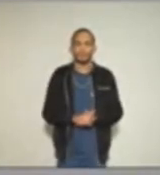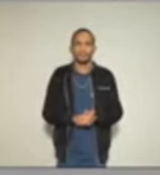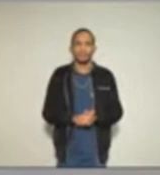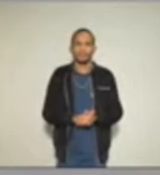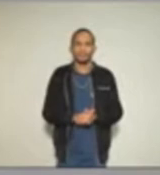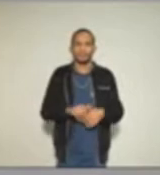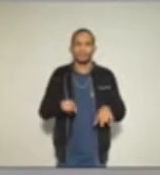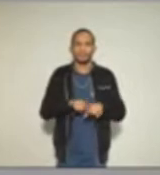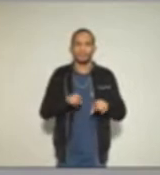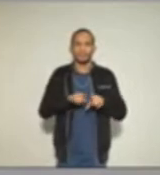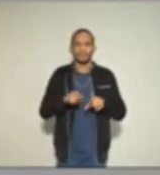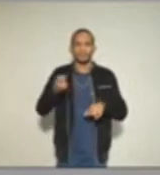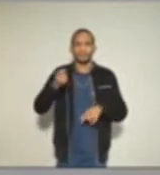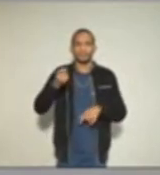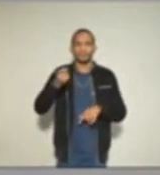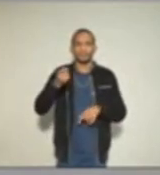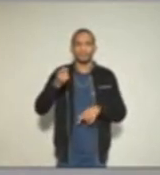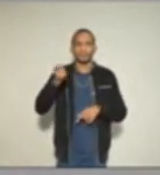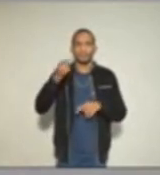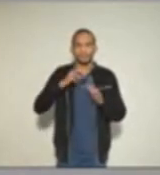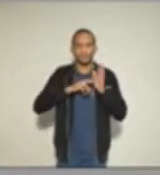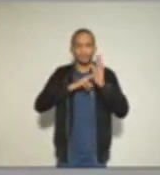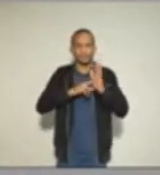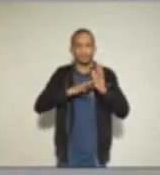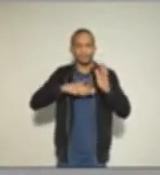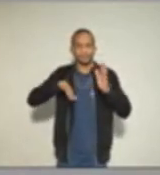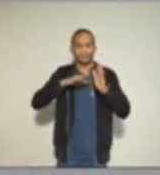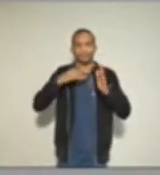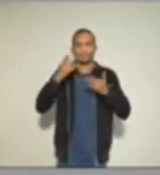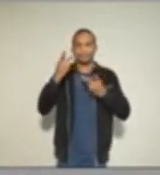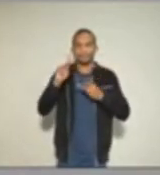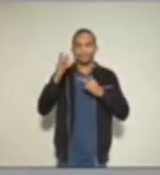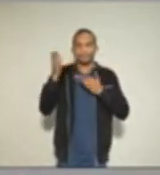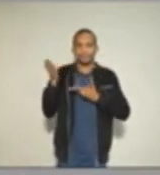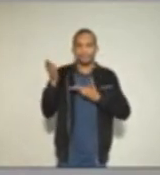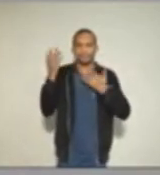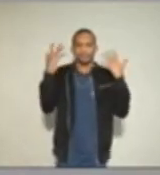O desembargador Nogueira Diefenteles.